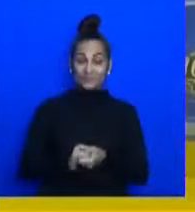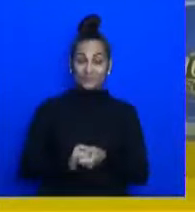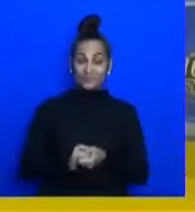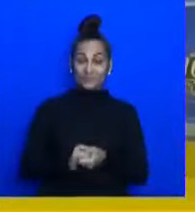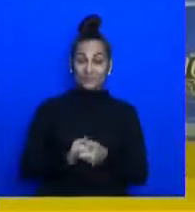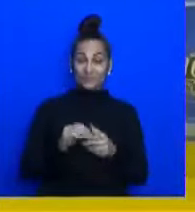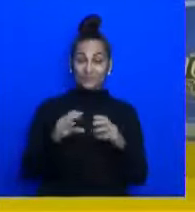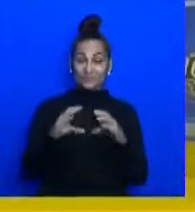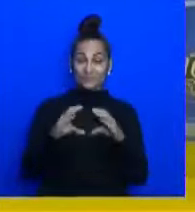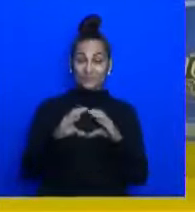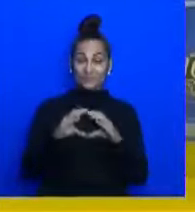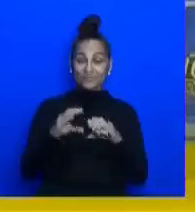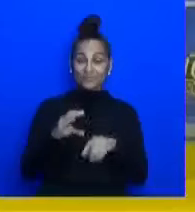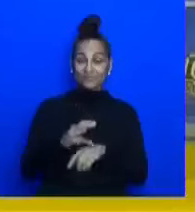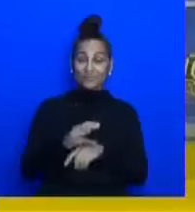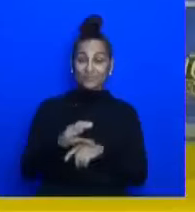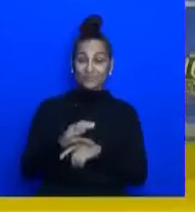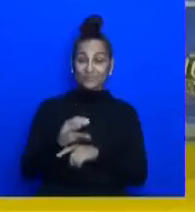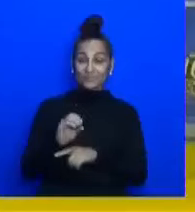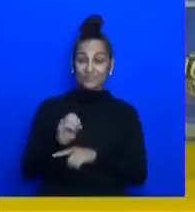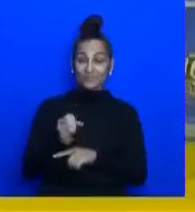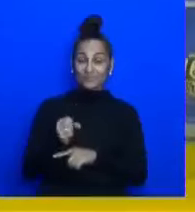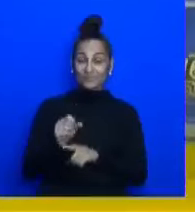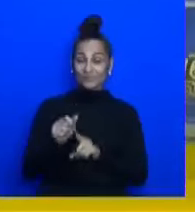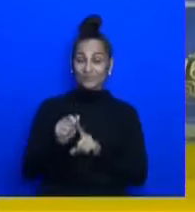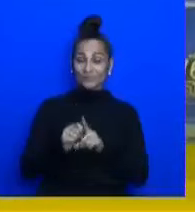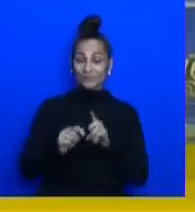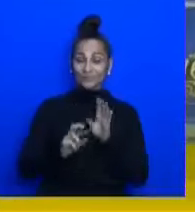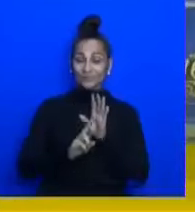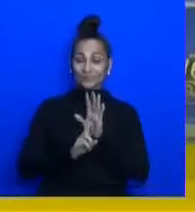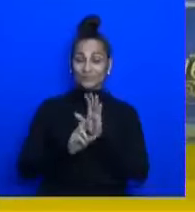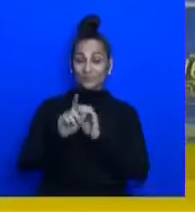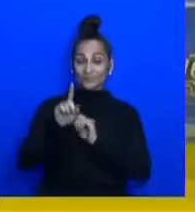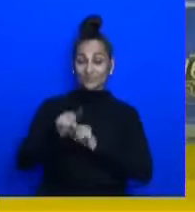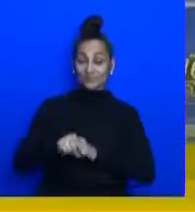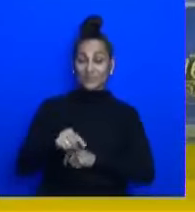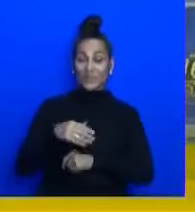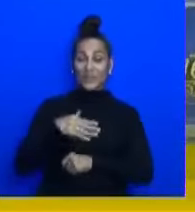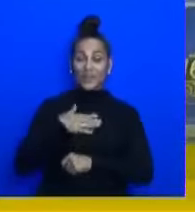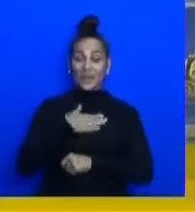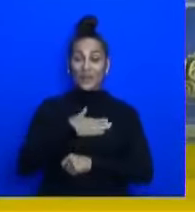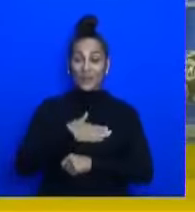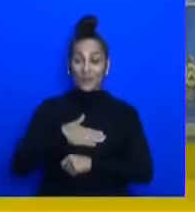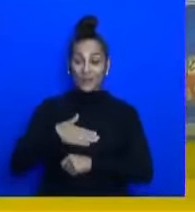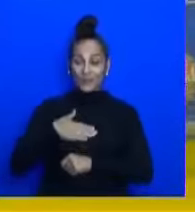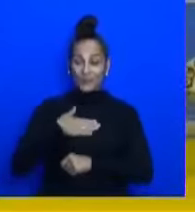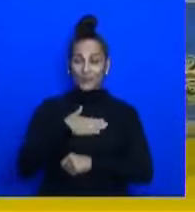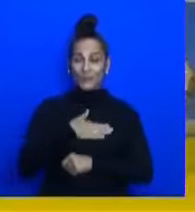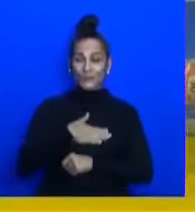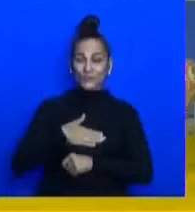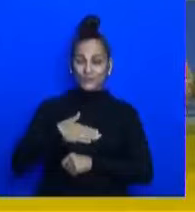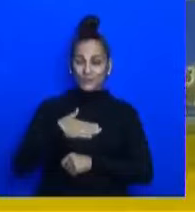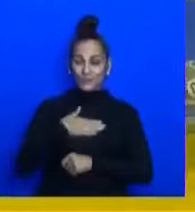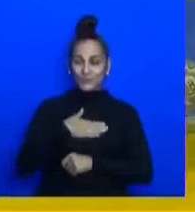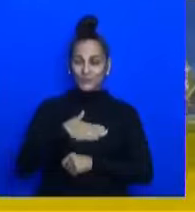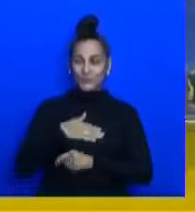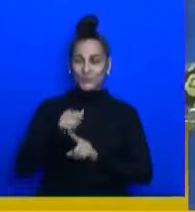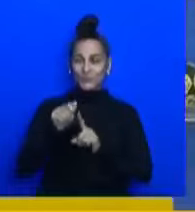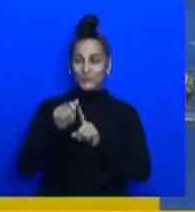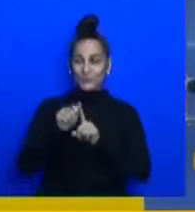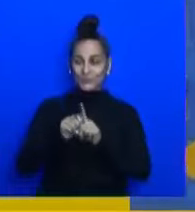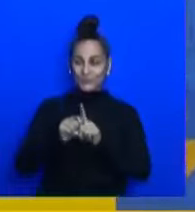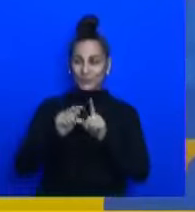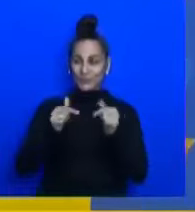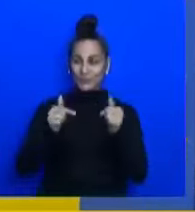Bola cinza 08, cinza 08, o mês correspondente é agosto. Agosto é o mês da